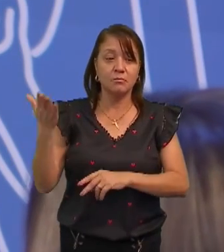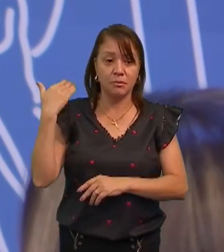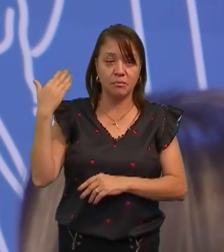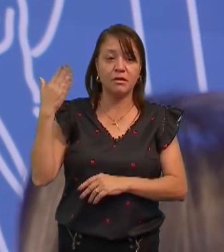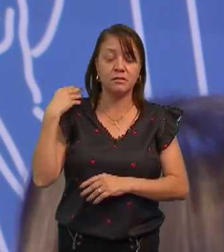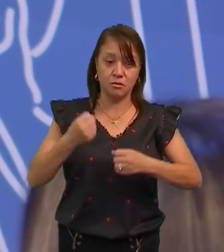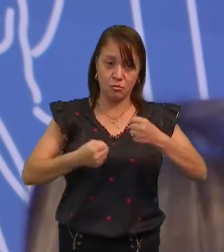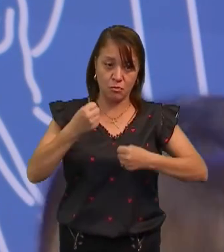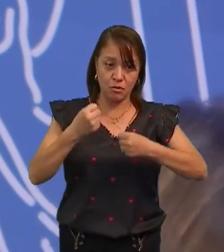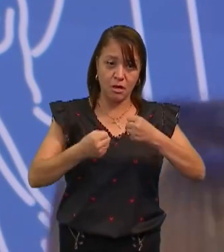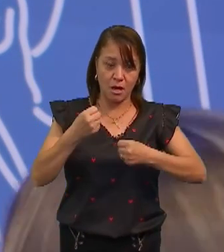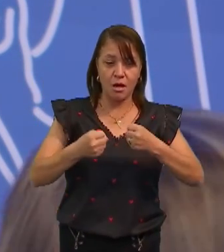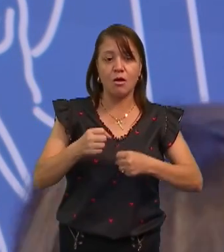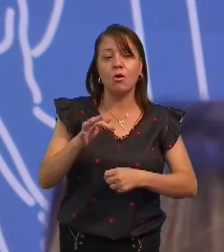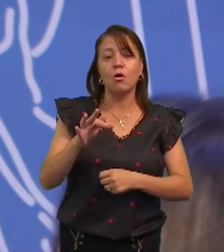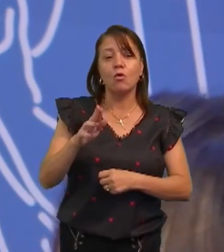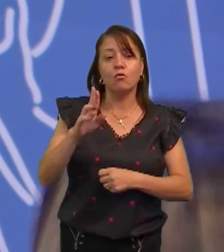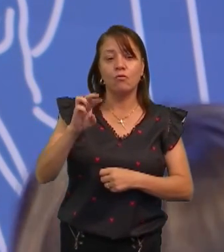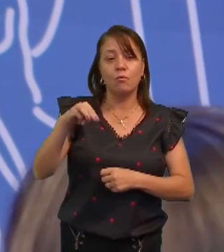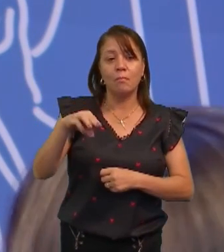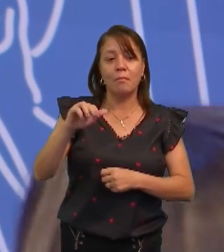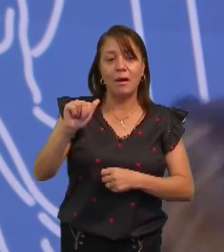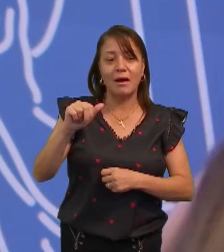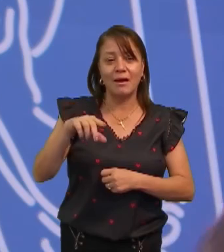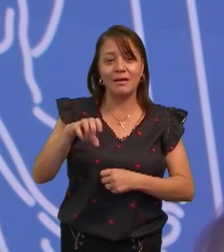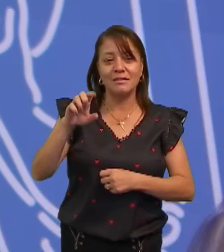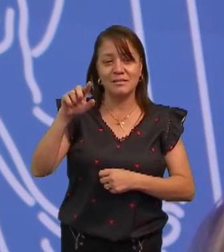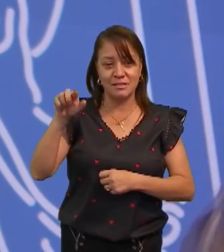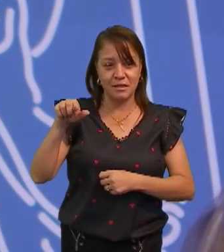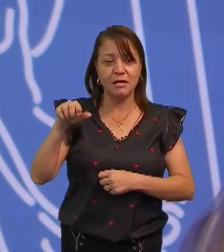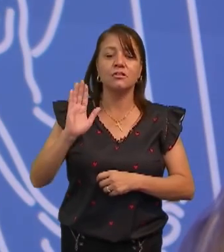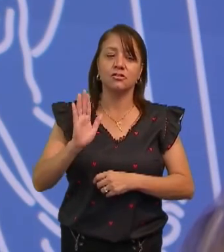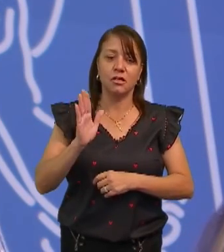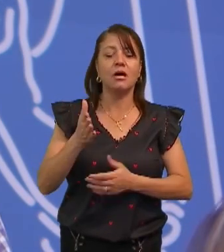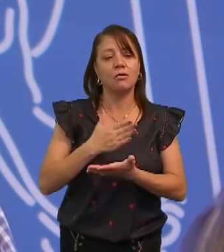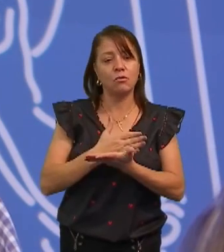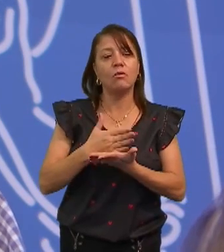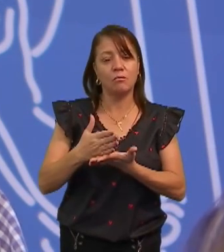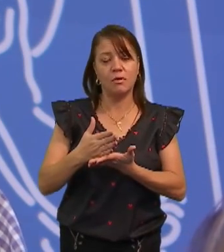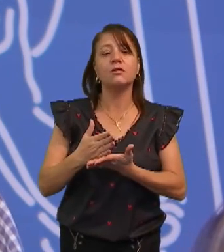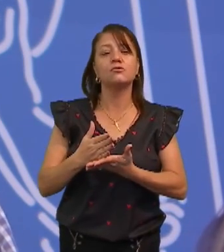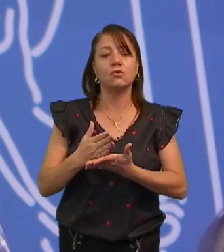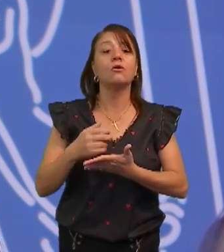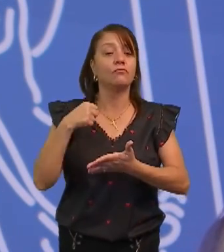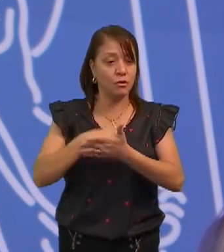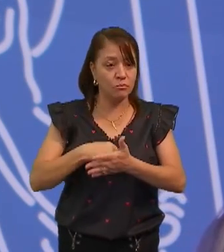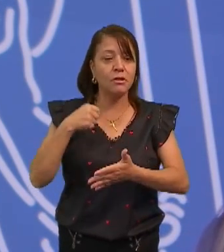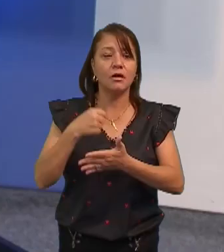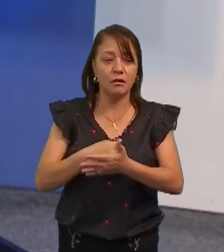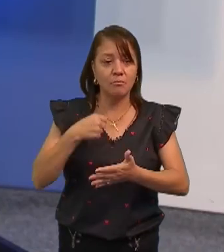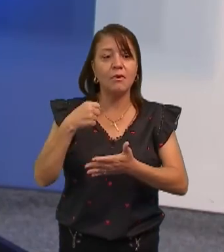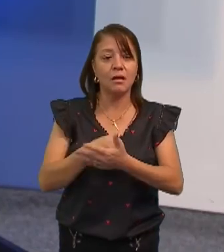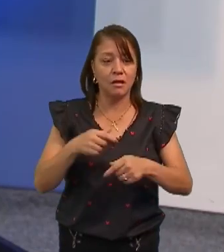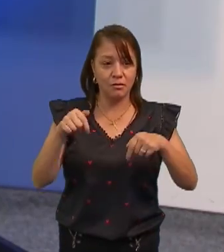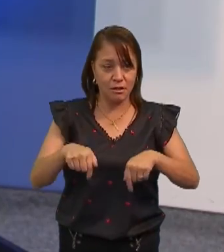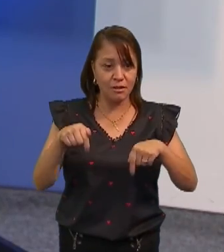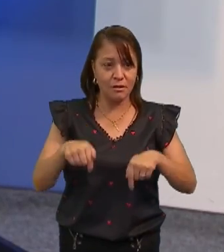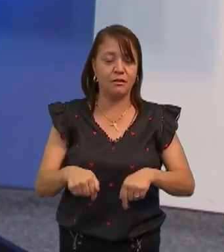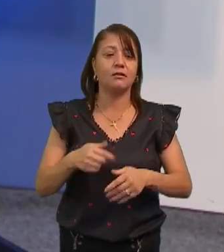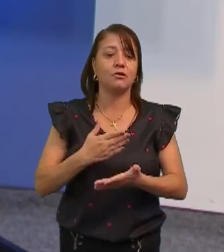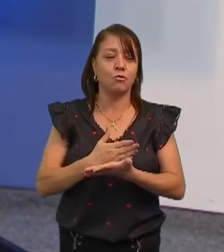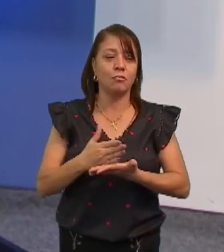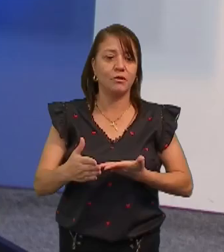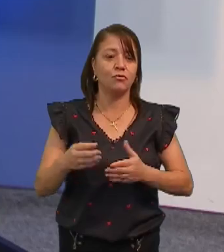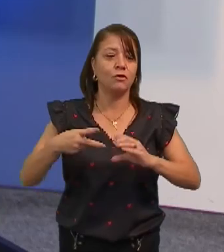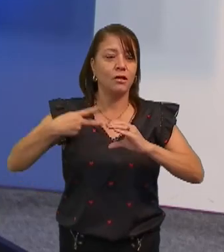fumacê já começou a rodar na nossa cidade Isso foi um ganho né mas através de muita luta e batalha nossa aqui na Câmara Municipal de de fora é isso aí Vereador